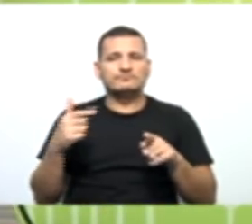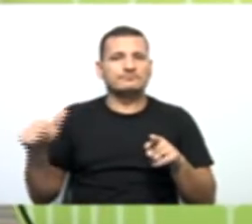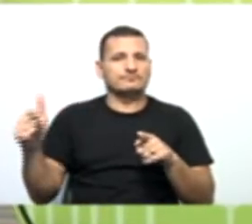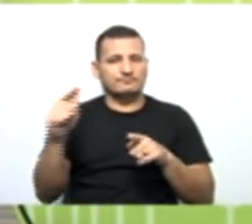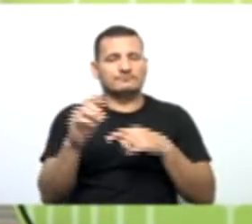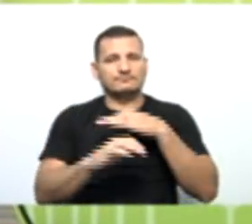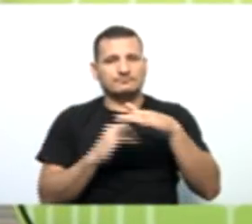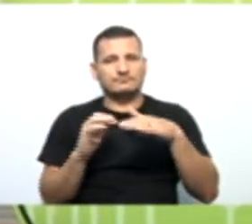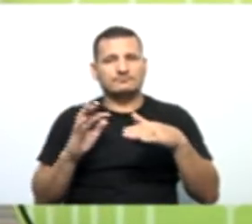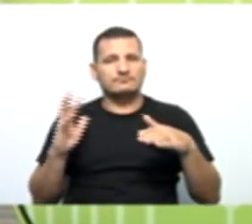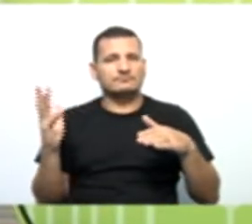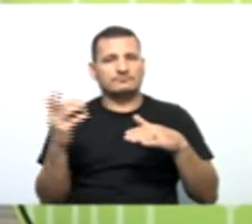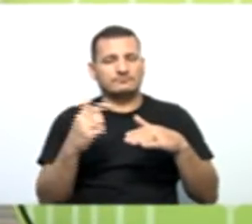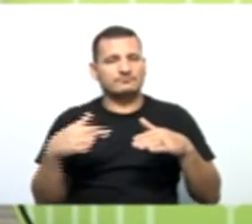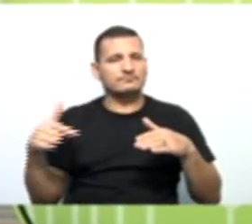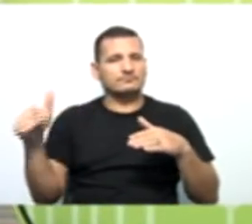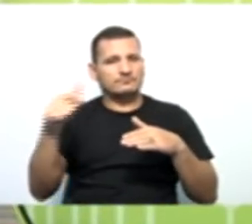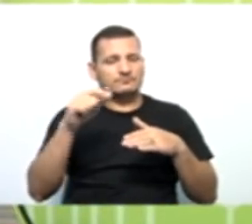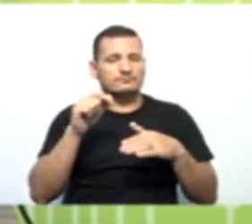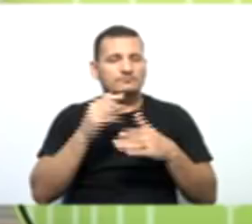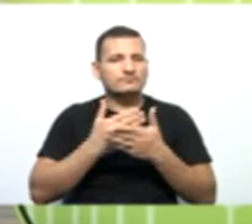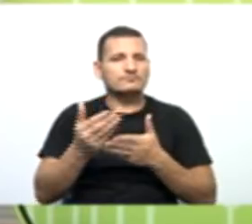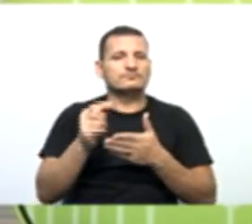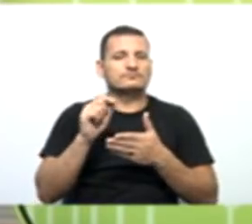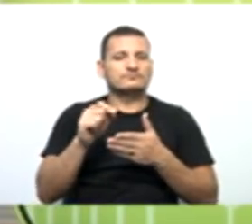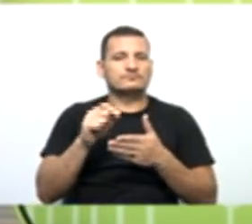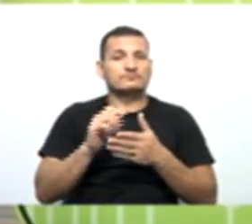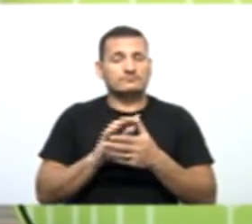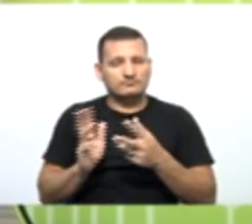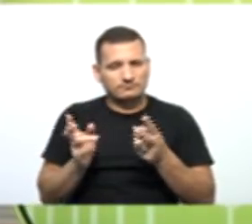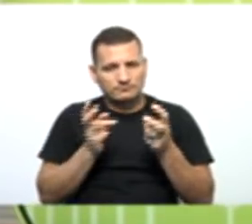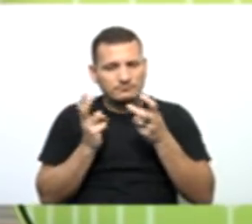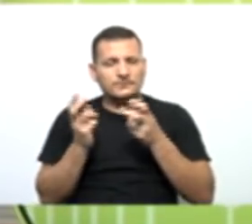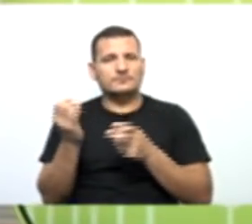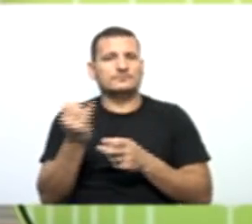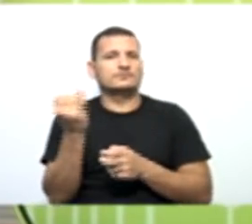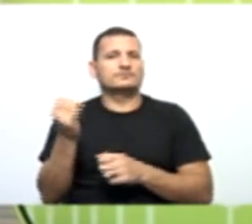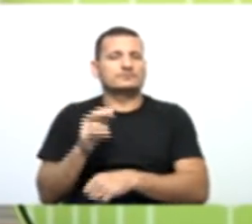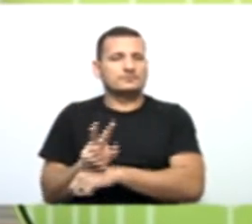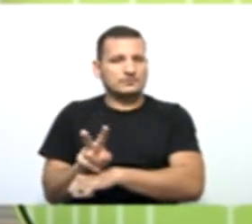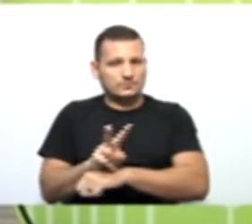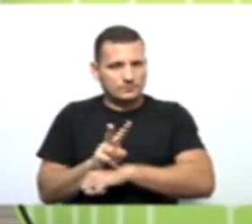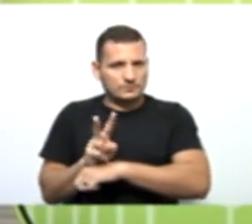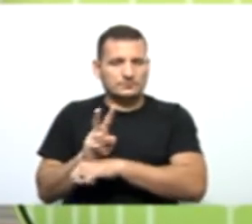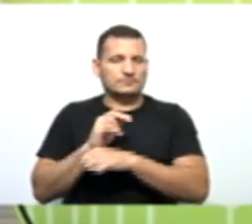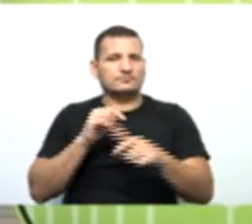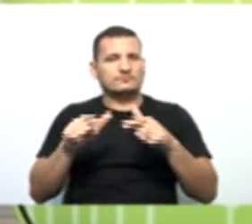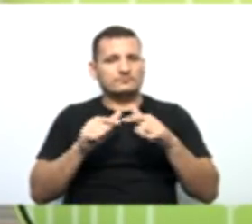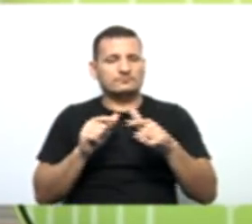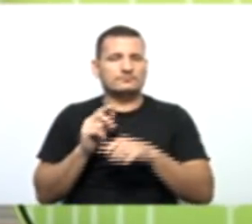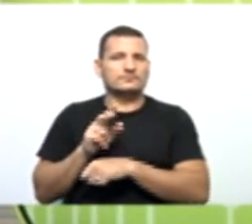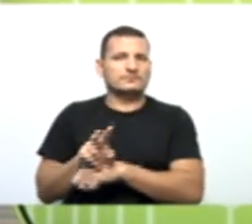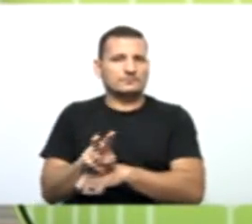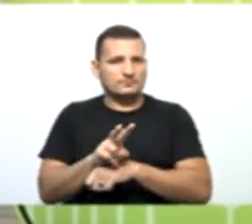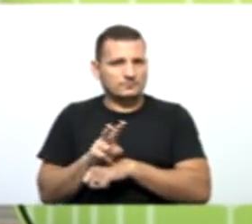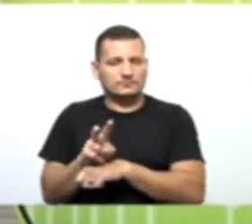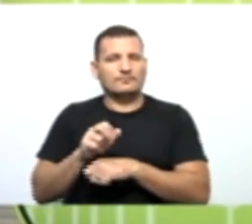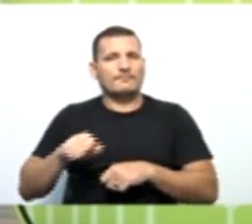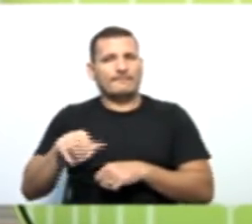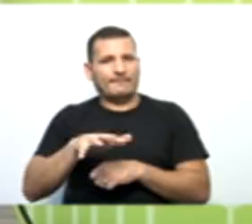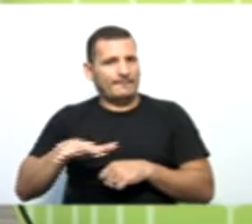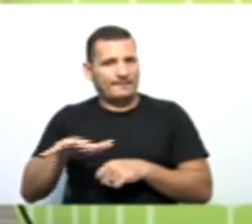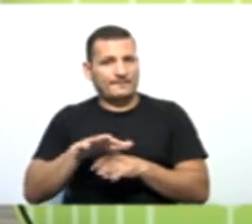as empresas começassem a observar a importância da segurança no trabalho, a segurança no